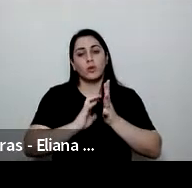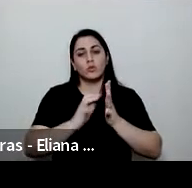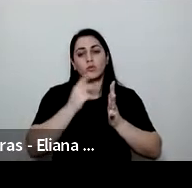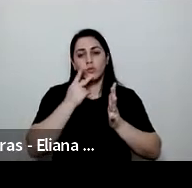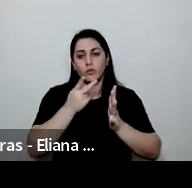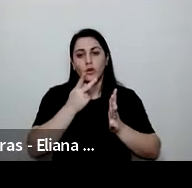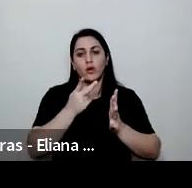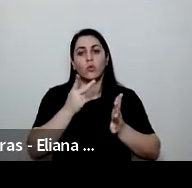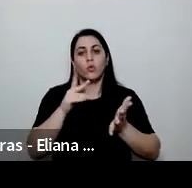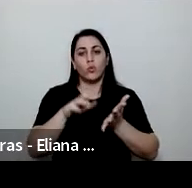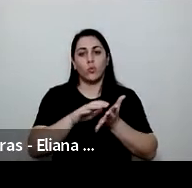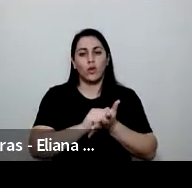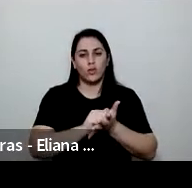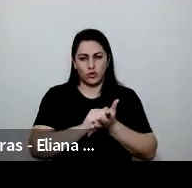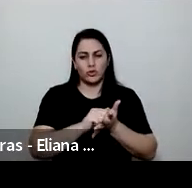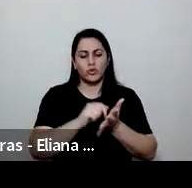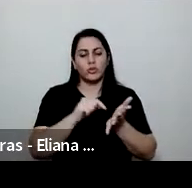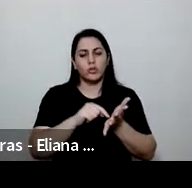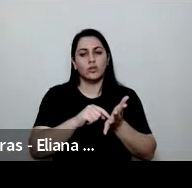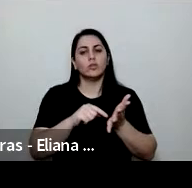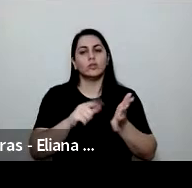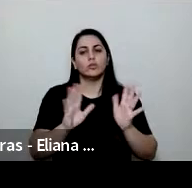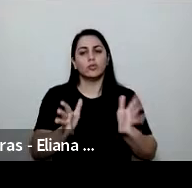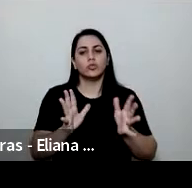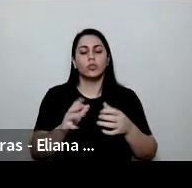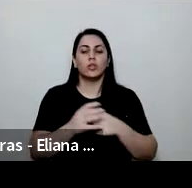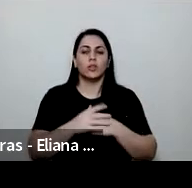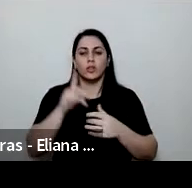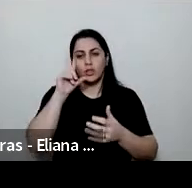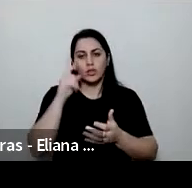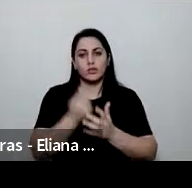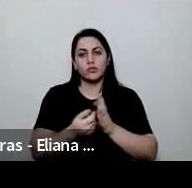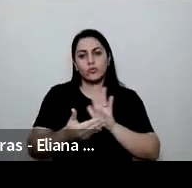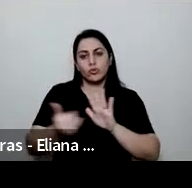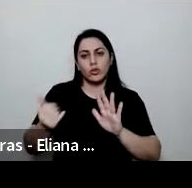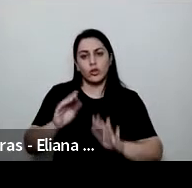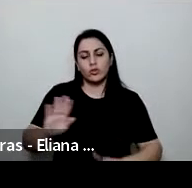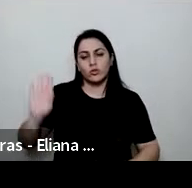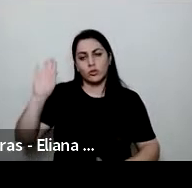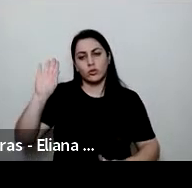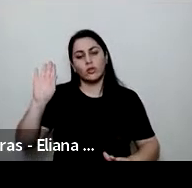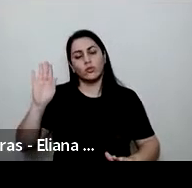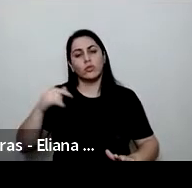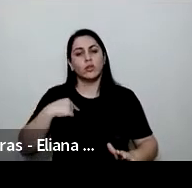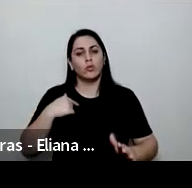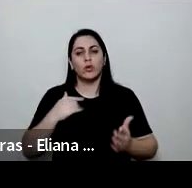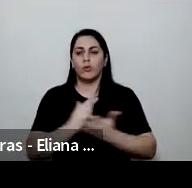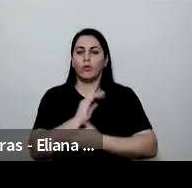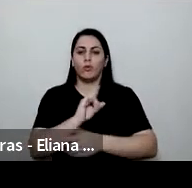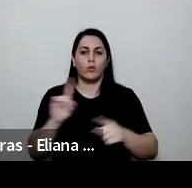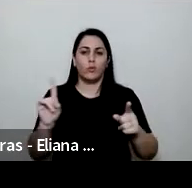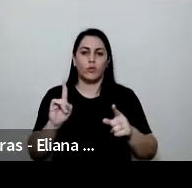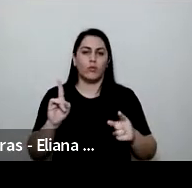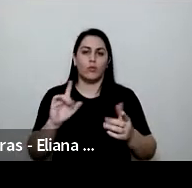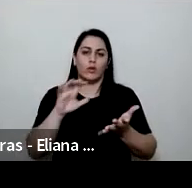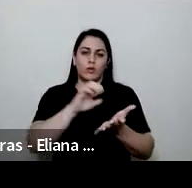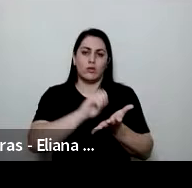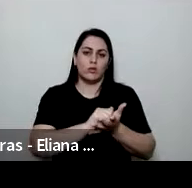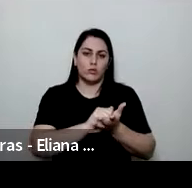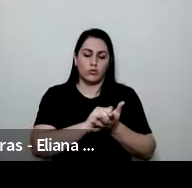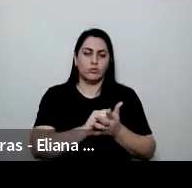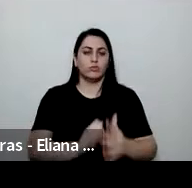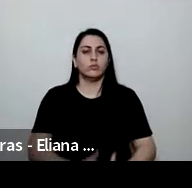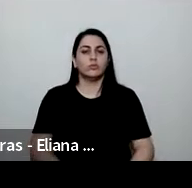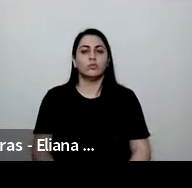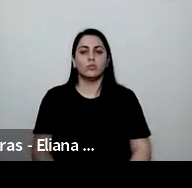processo de registro que a própria agremiação decidiu retirar a candidatura que eu estou indeferindo o pedido de registro há